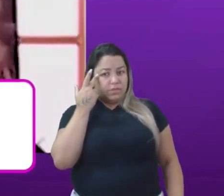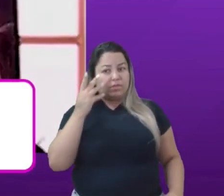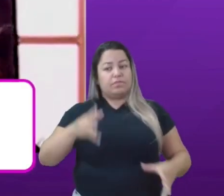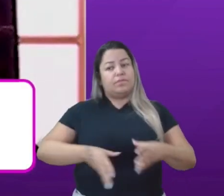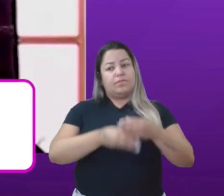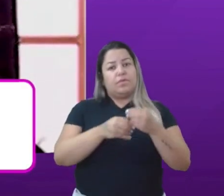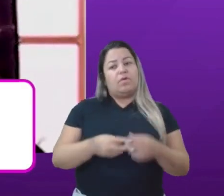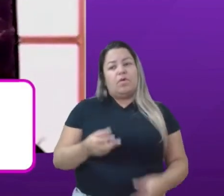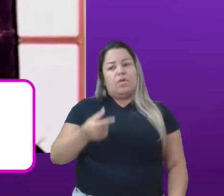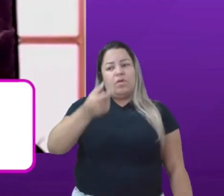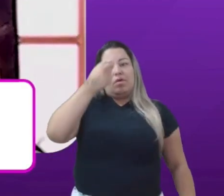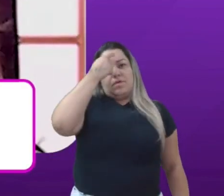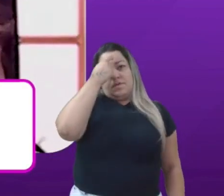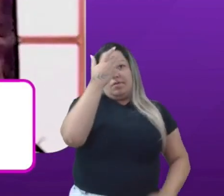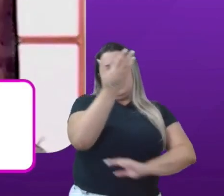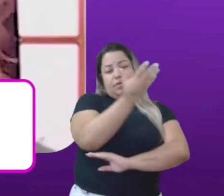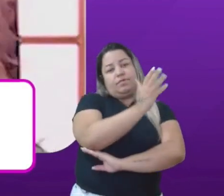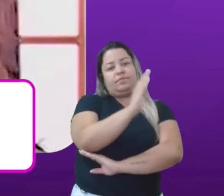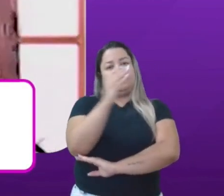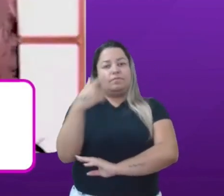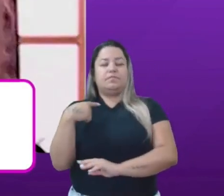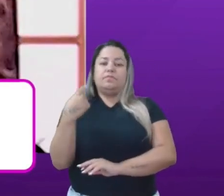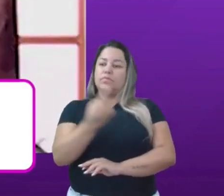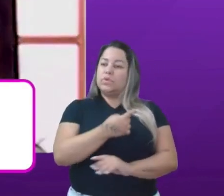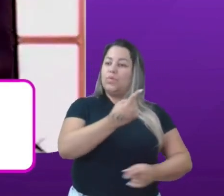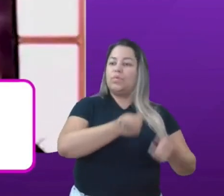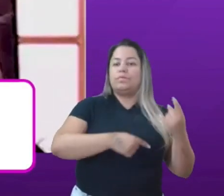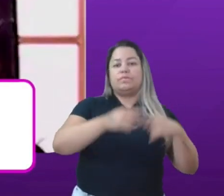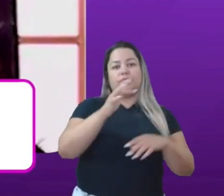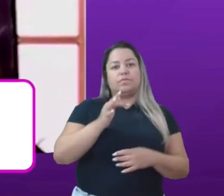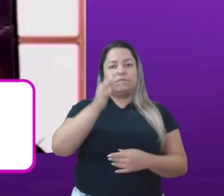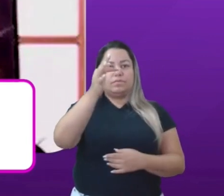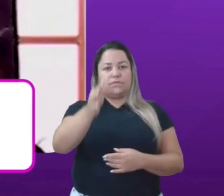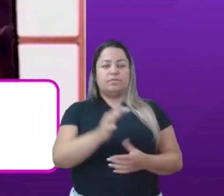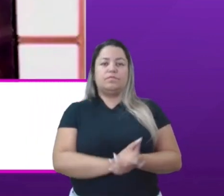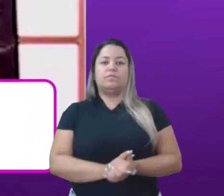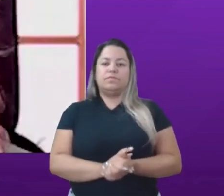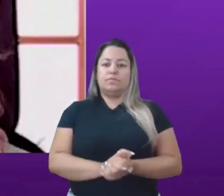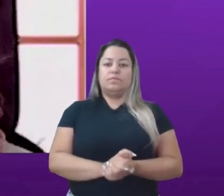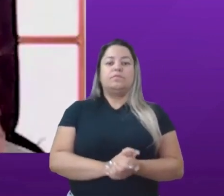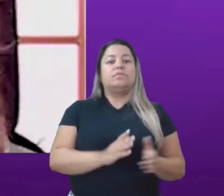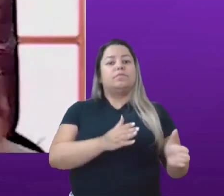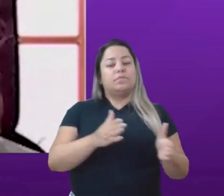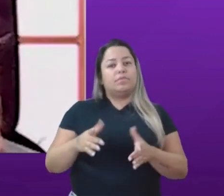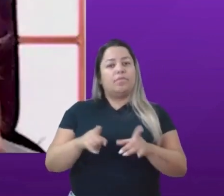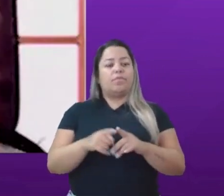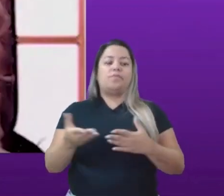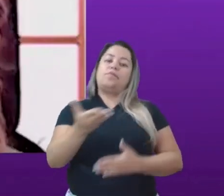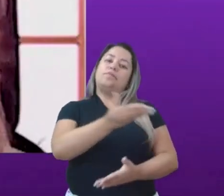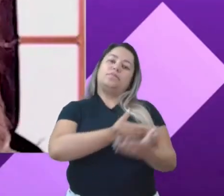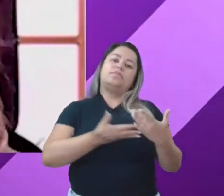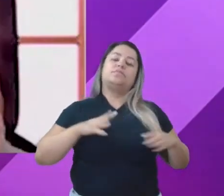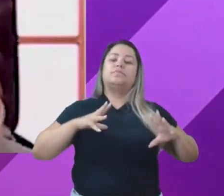essa consciência ambiental nas escolas, estamos construindo um futuro mais sustentável. Esse processo envolve toda